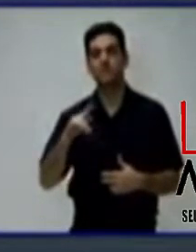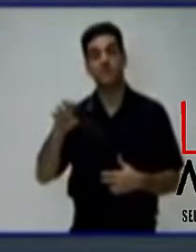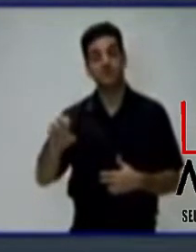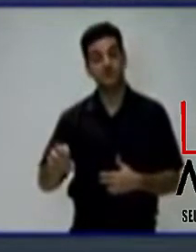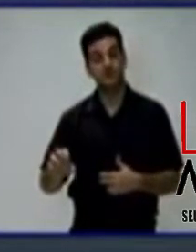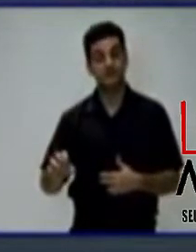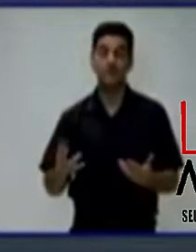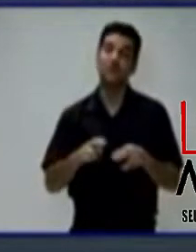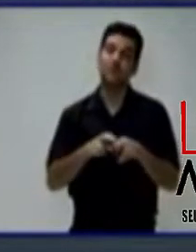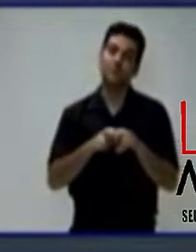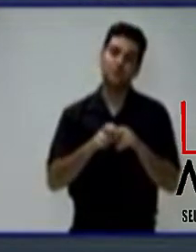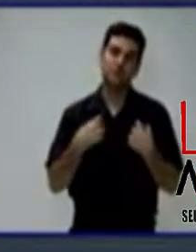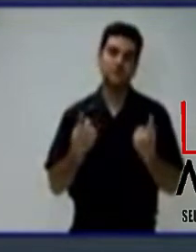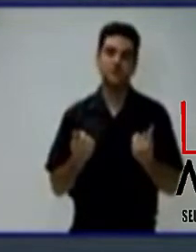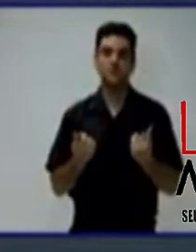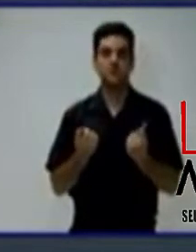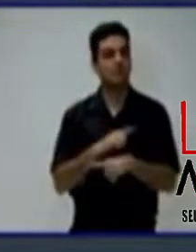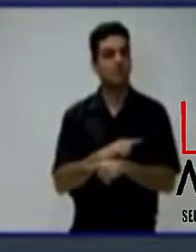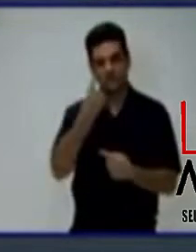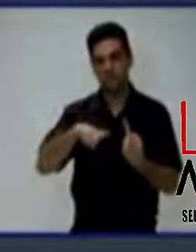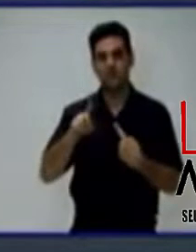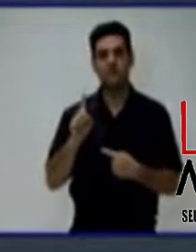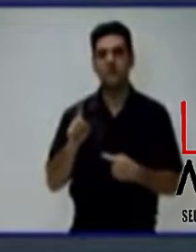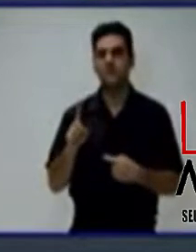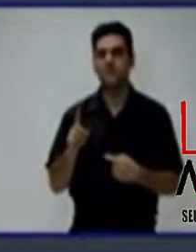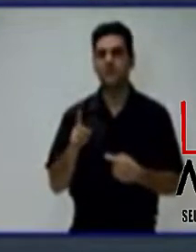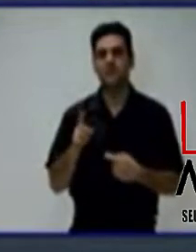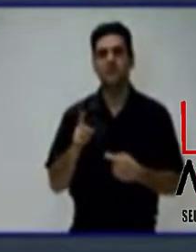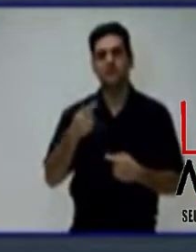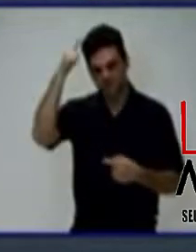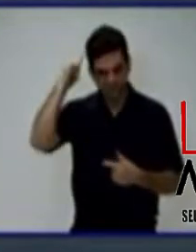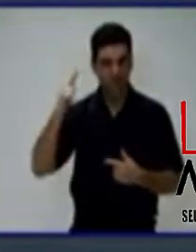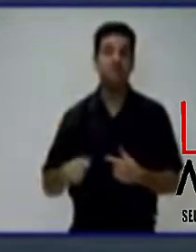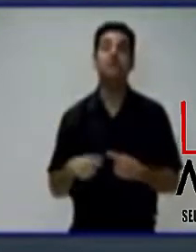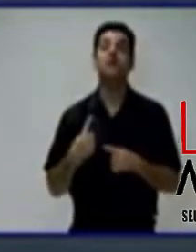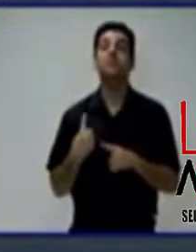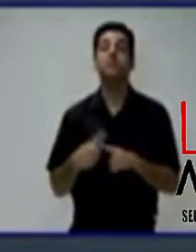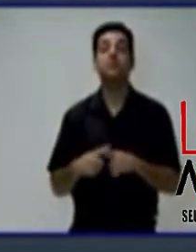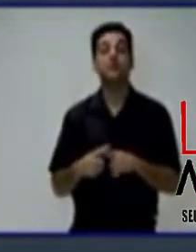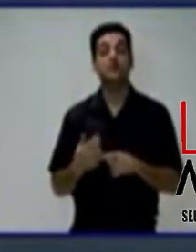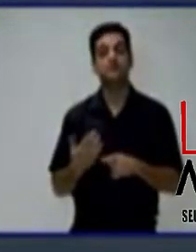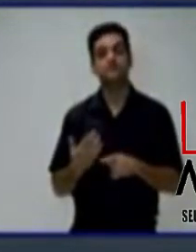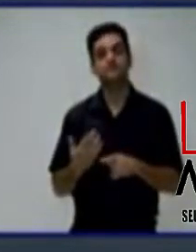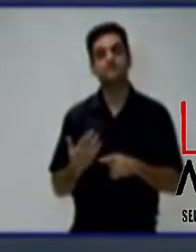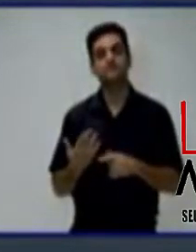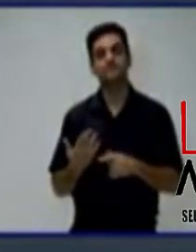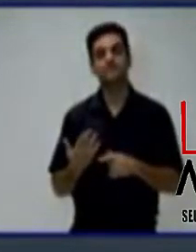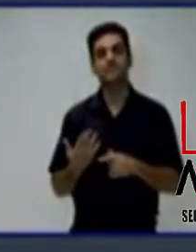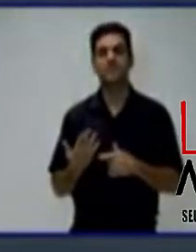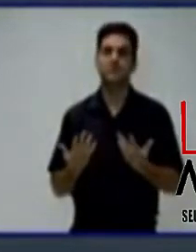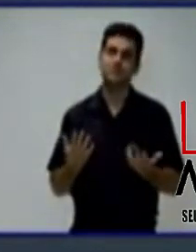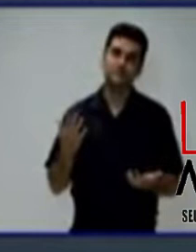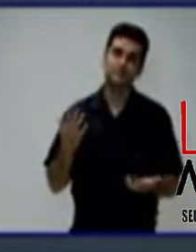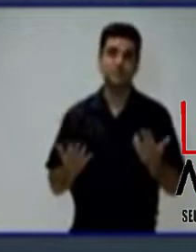eu divergiria do relator, salvo pela circunstância de que, relativamente